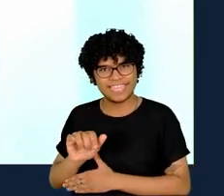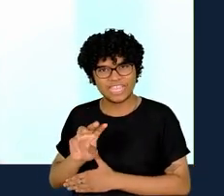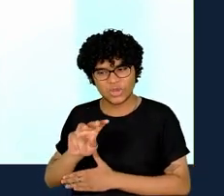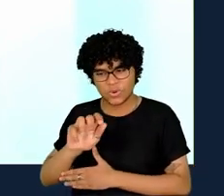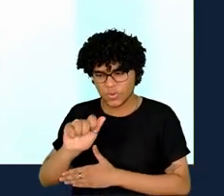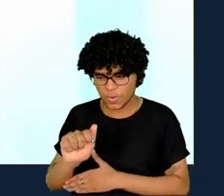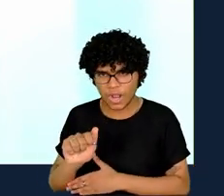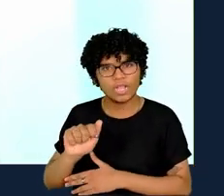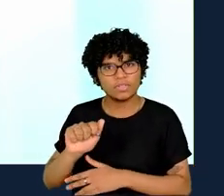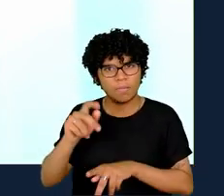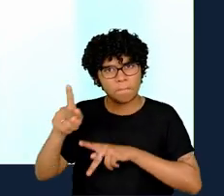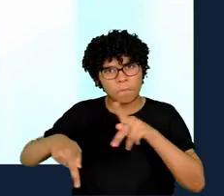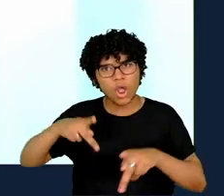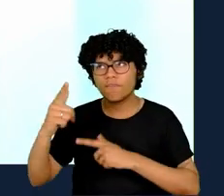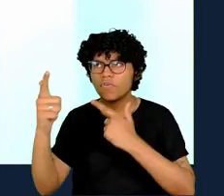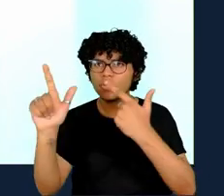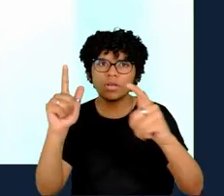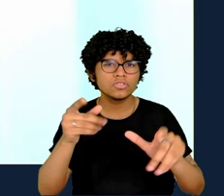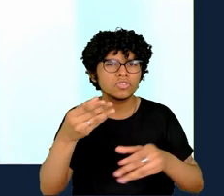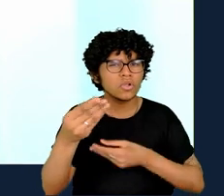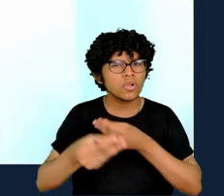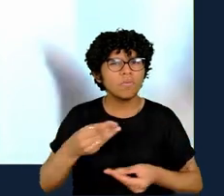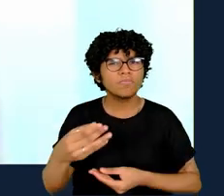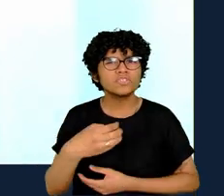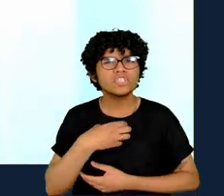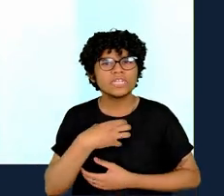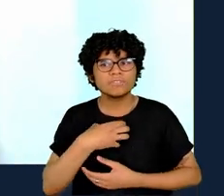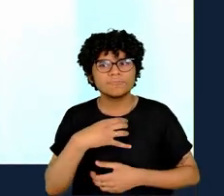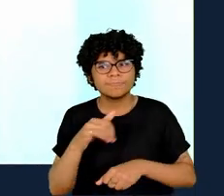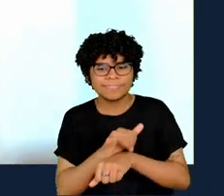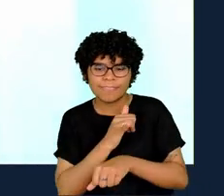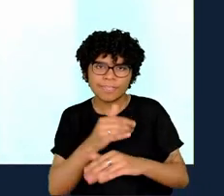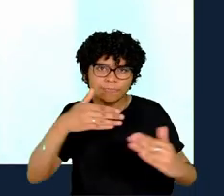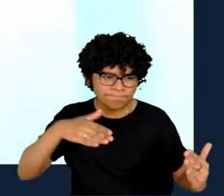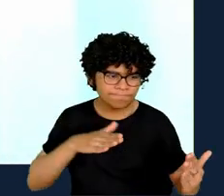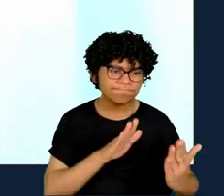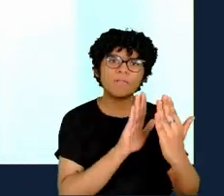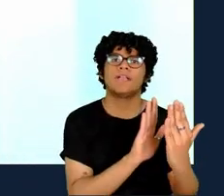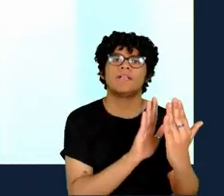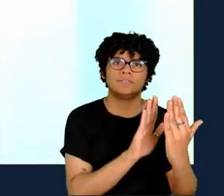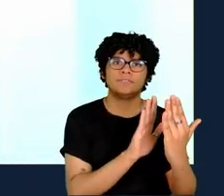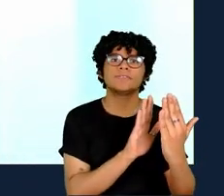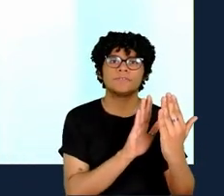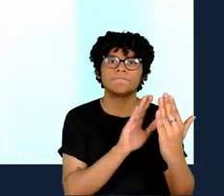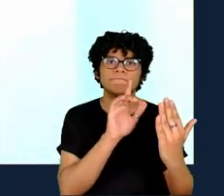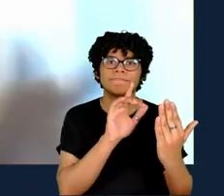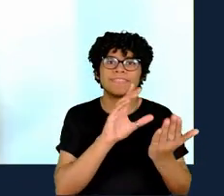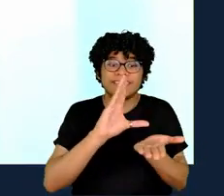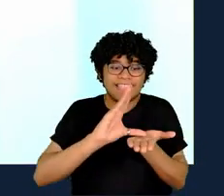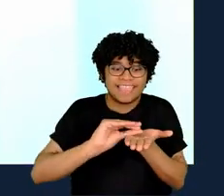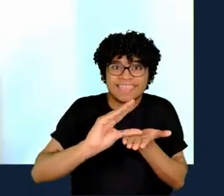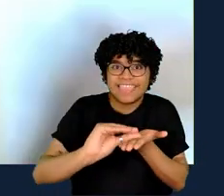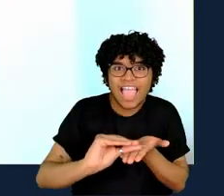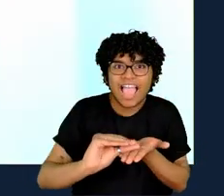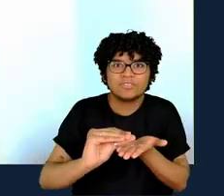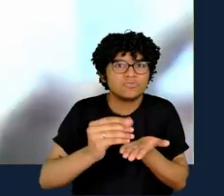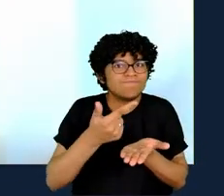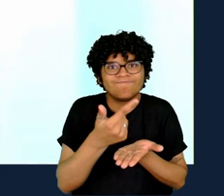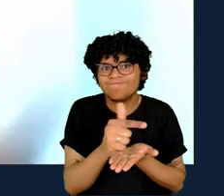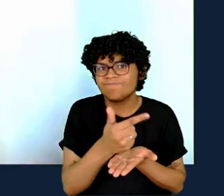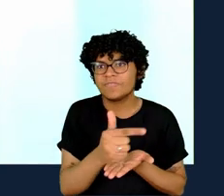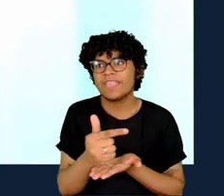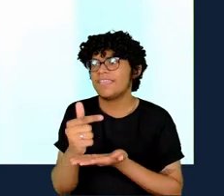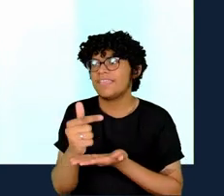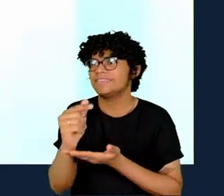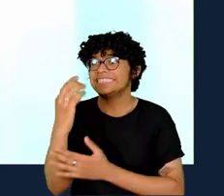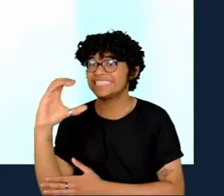questão de que forma enfrentar, né? A gente não tem dados, a gente não tem pessoas, cientistas para estarem